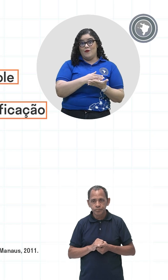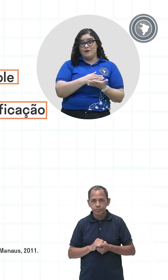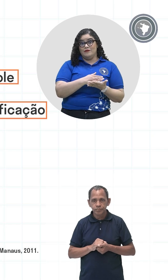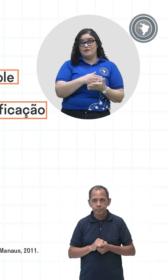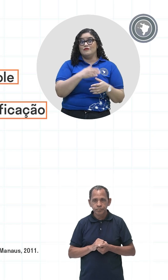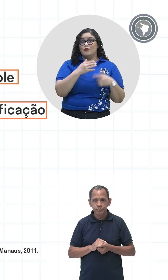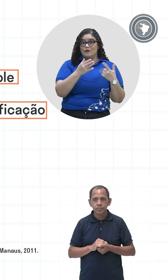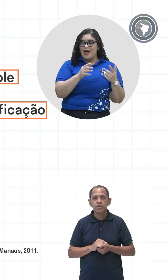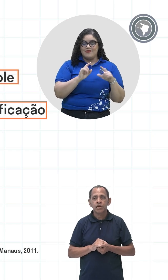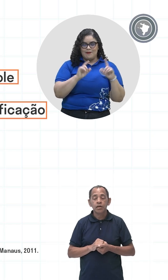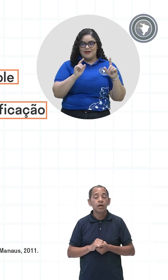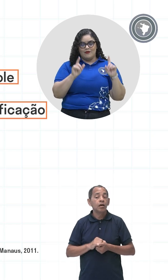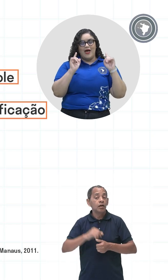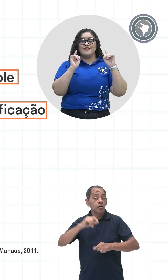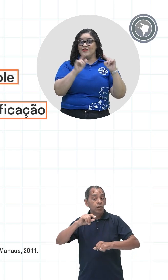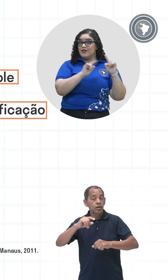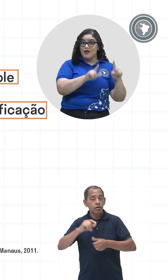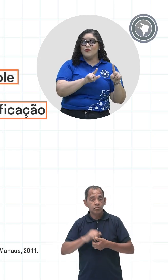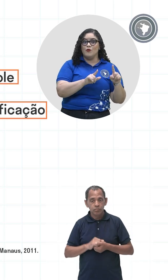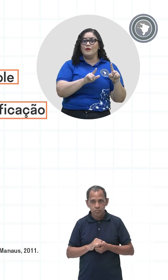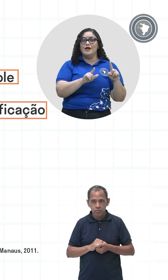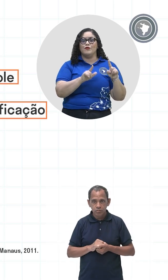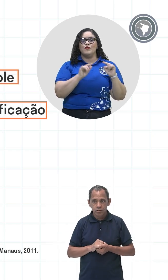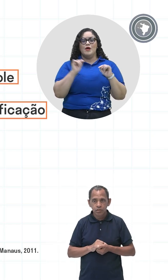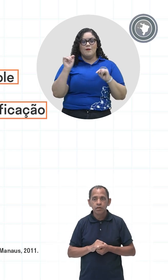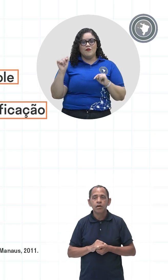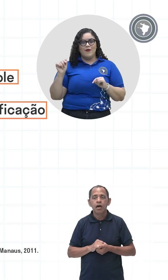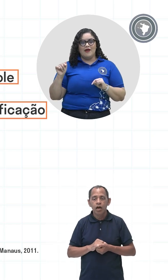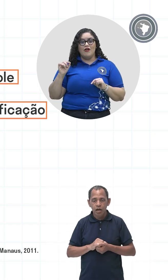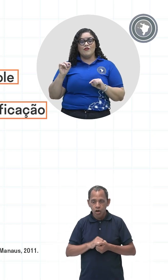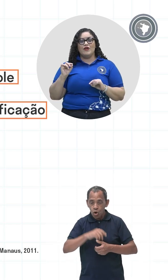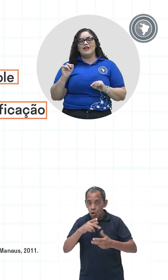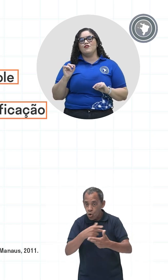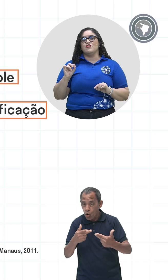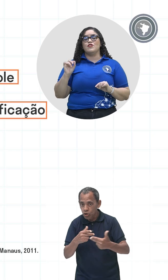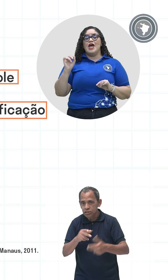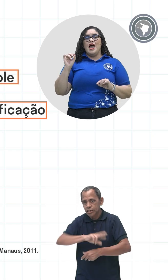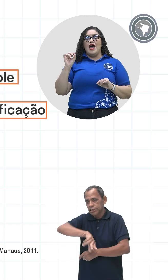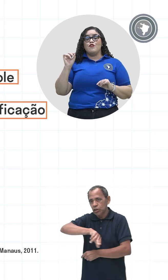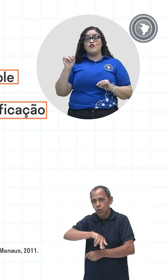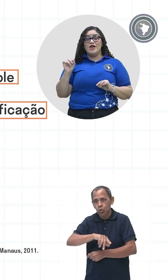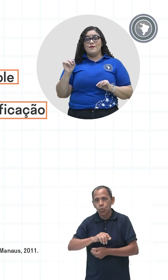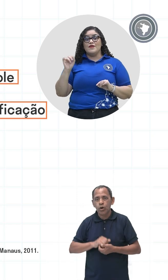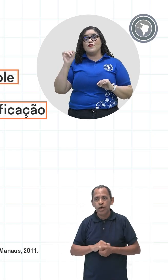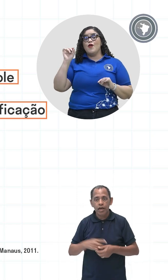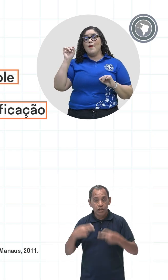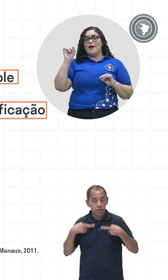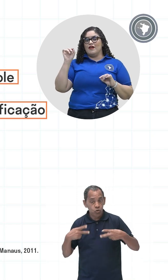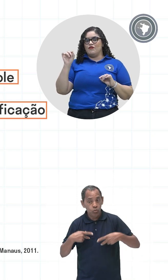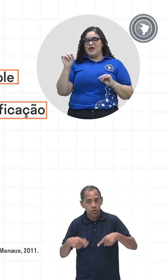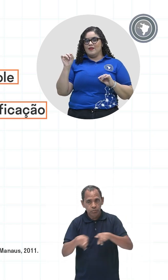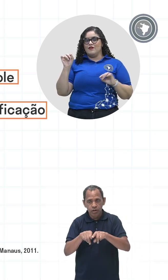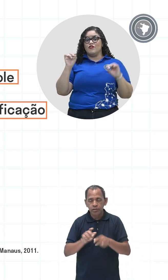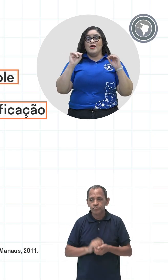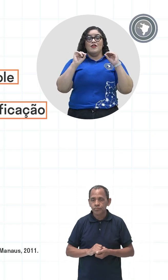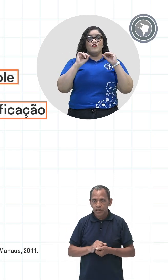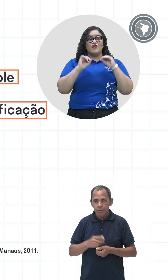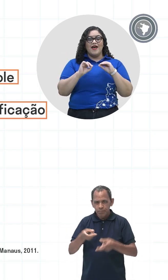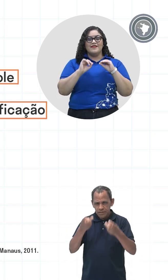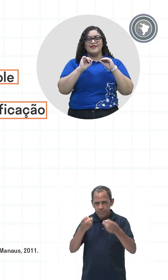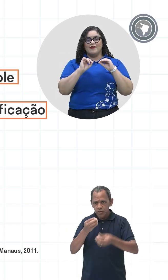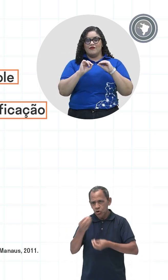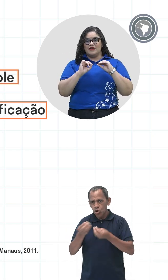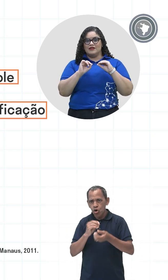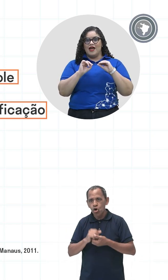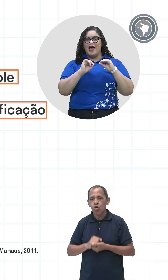que a seres que não são humanos? Pois bem, olha só o que ele diz: a chama, só para vê-las,